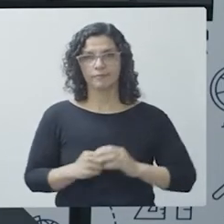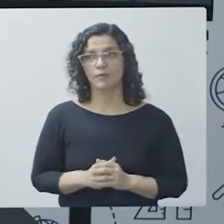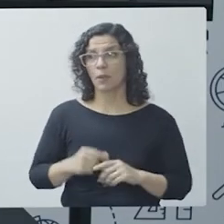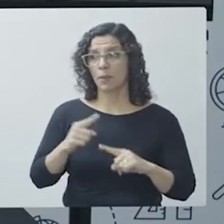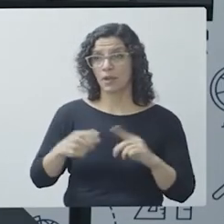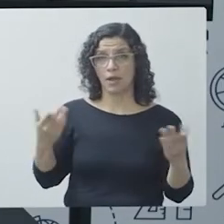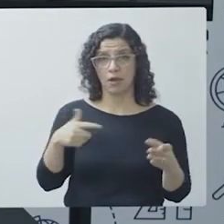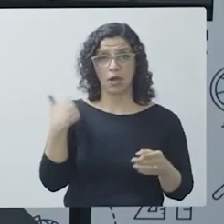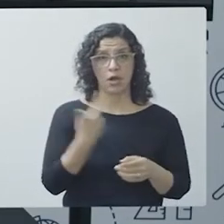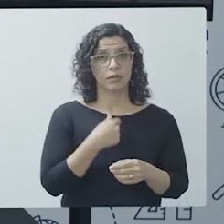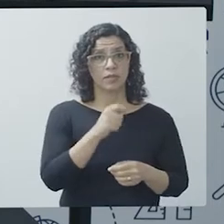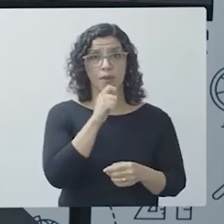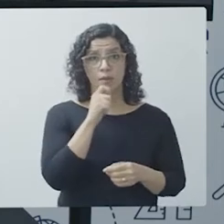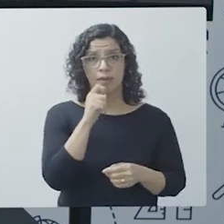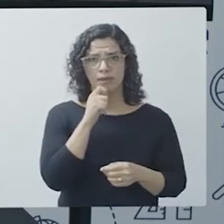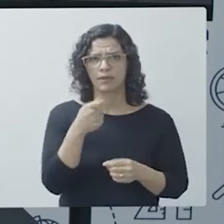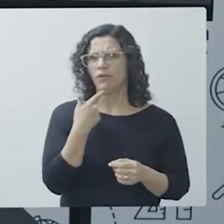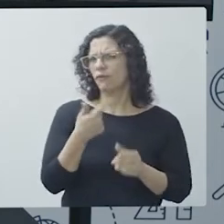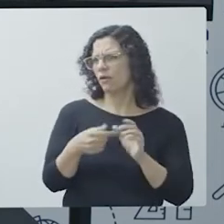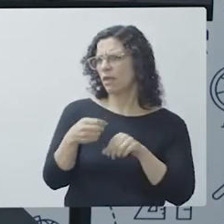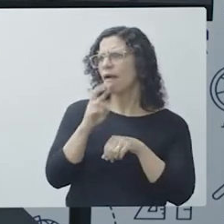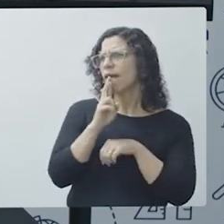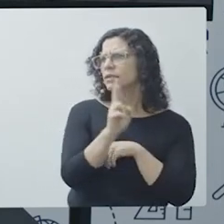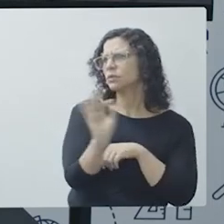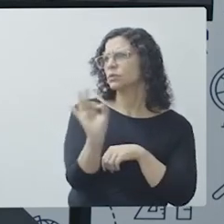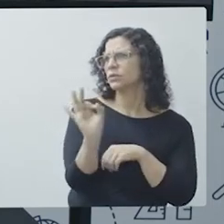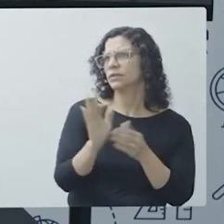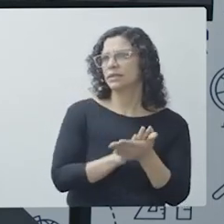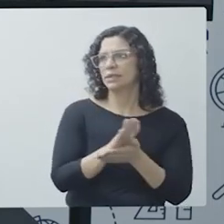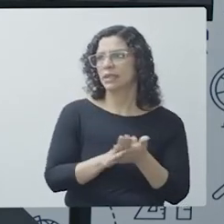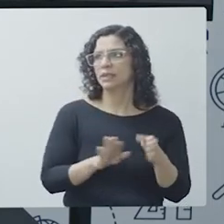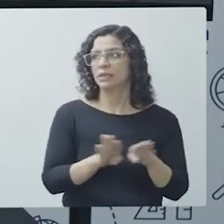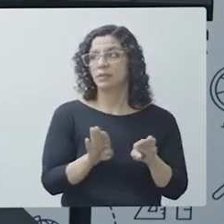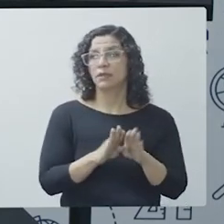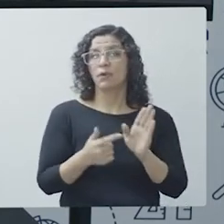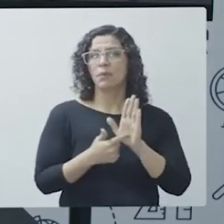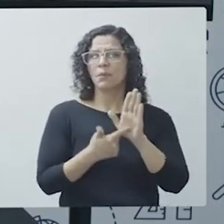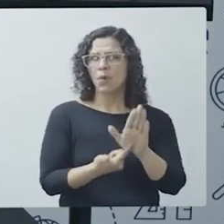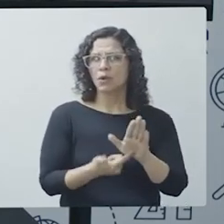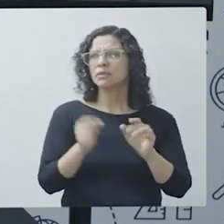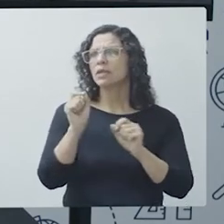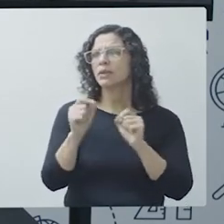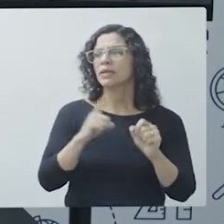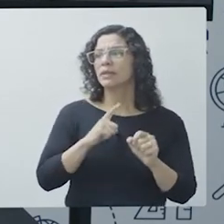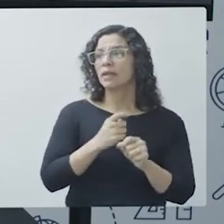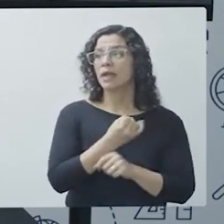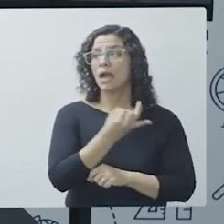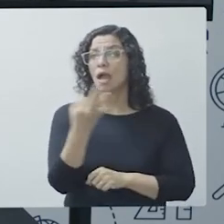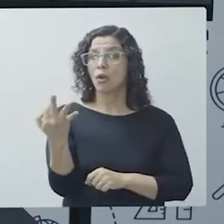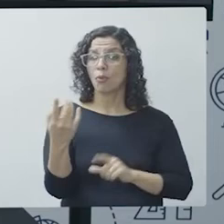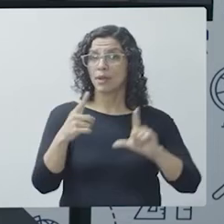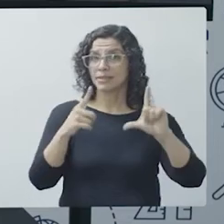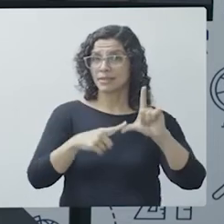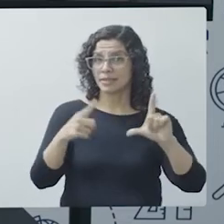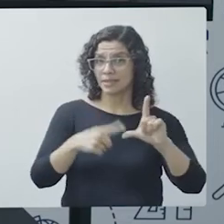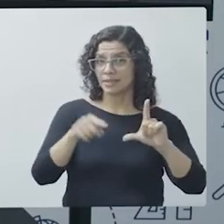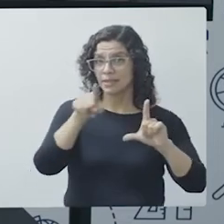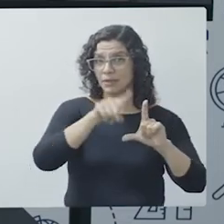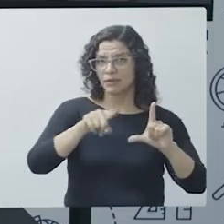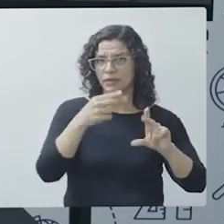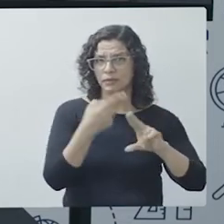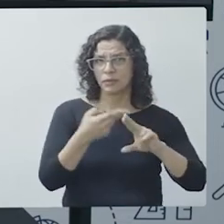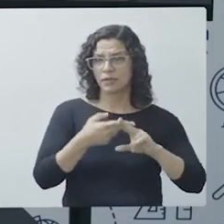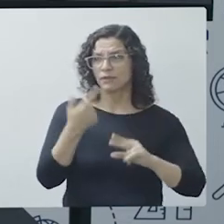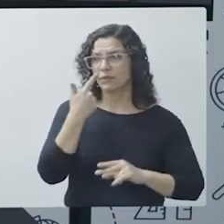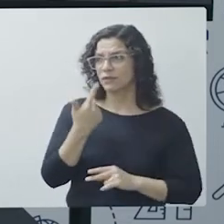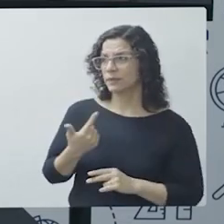porque agora eu ainda não vou dar a resposta para vocês. Eu só vou apresentar as letras no